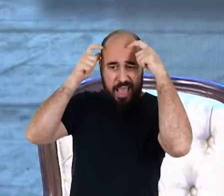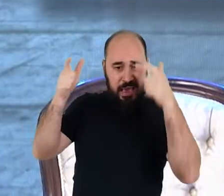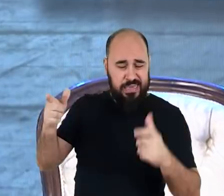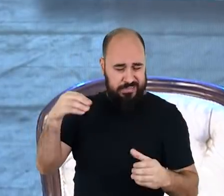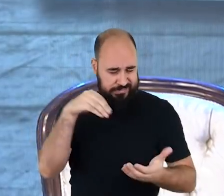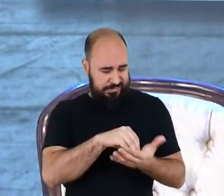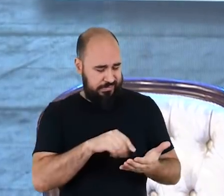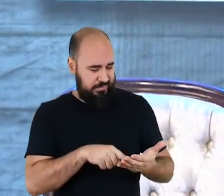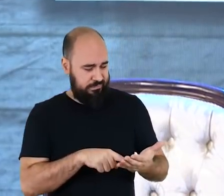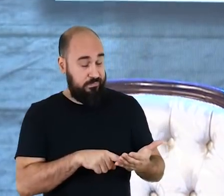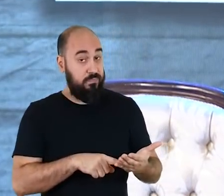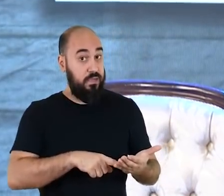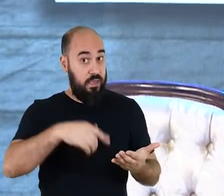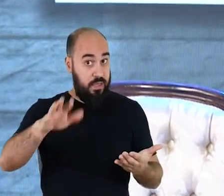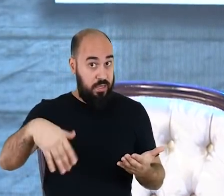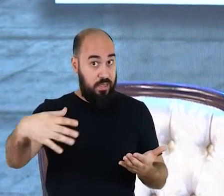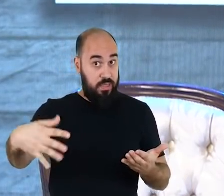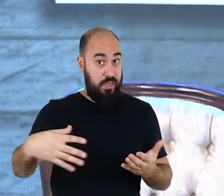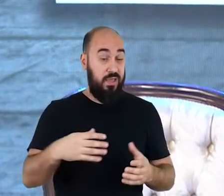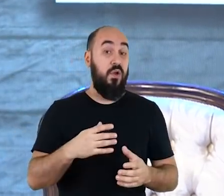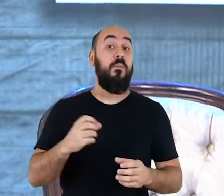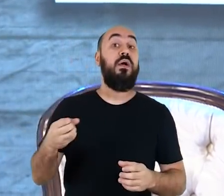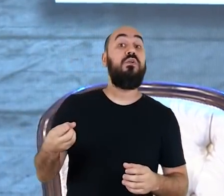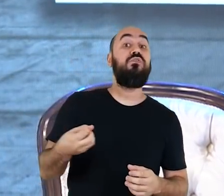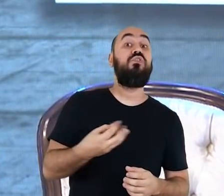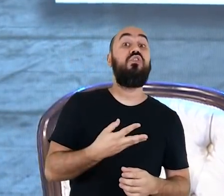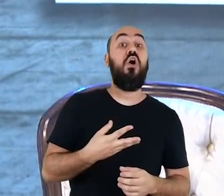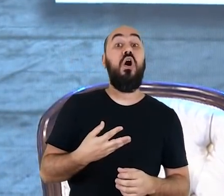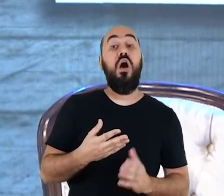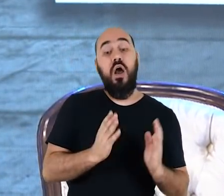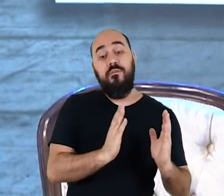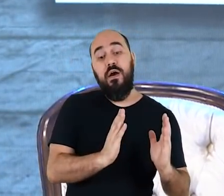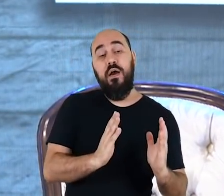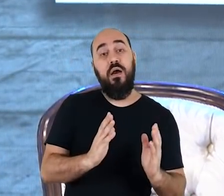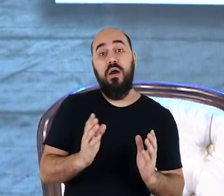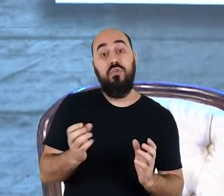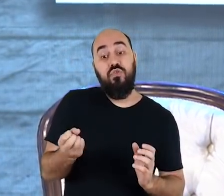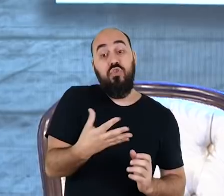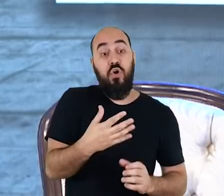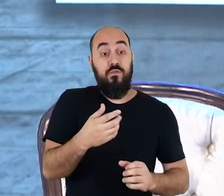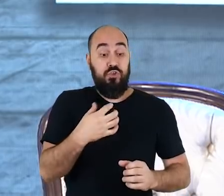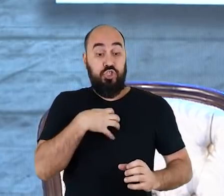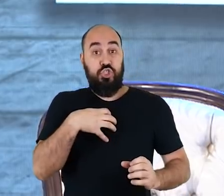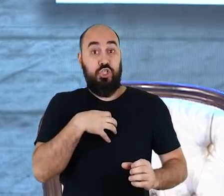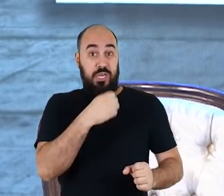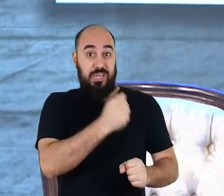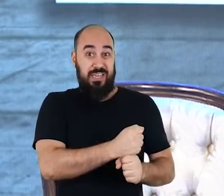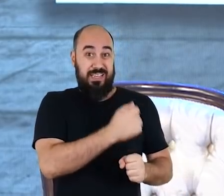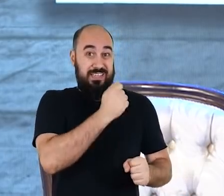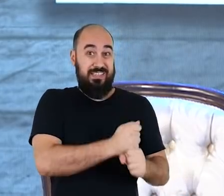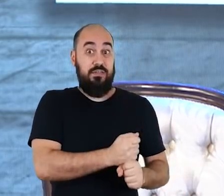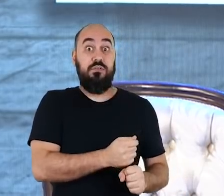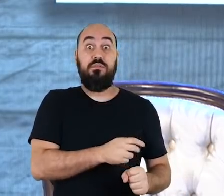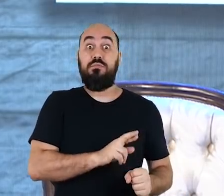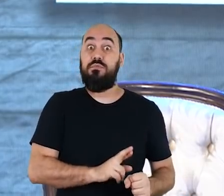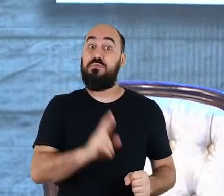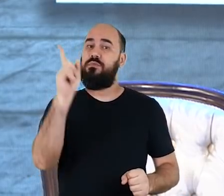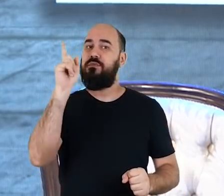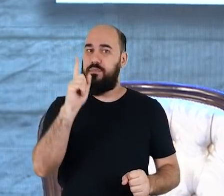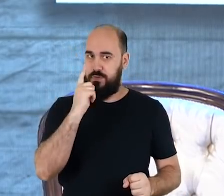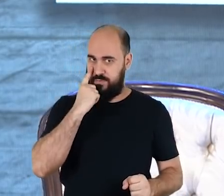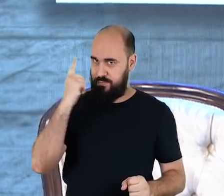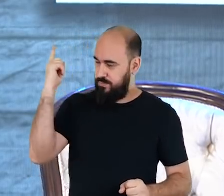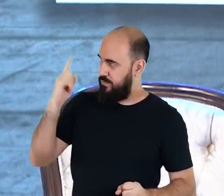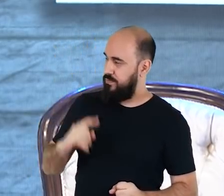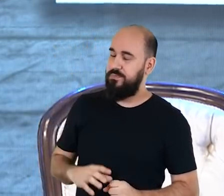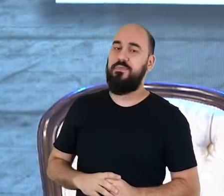eles fizeram? Eles começaram a cunhar uma nova série de moedas, mas com uma característica curiosa. Sabe